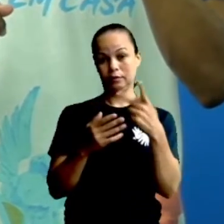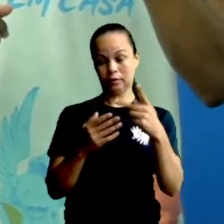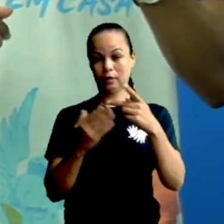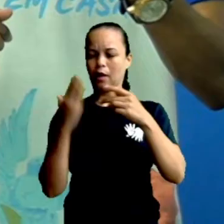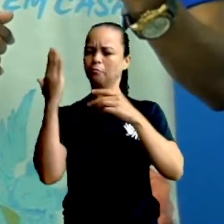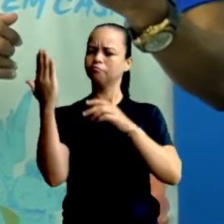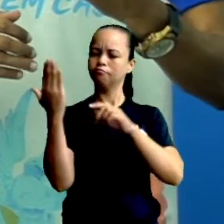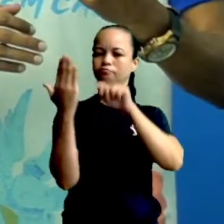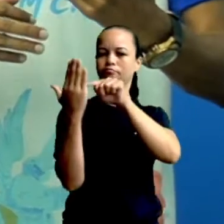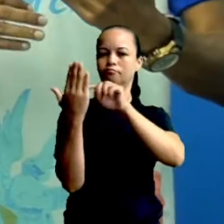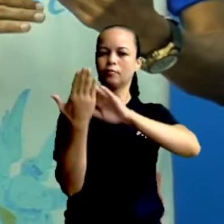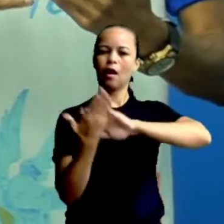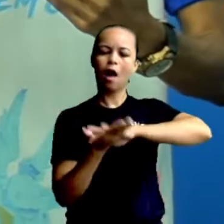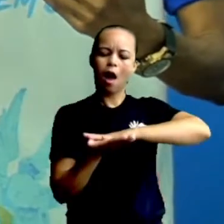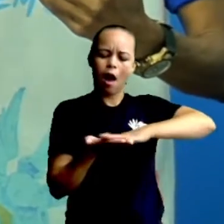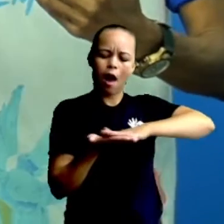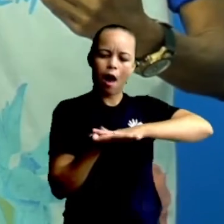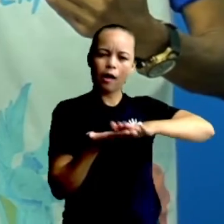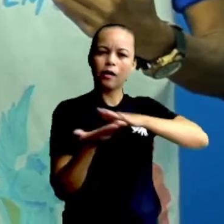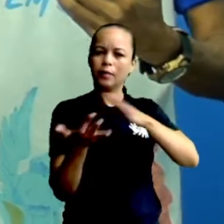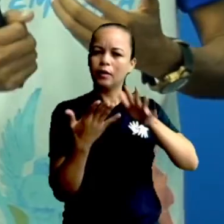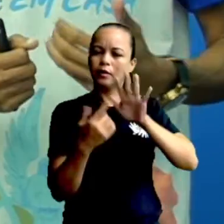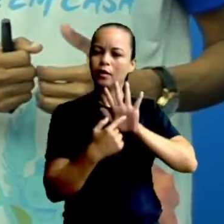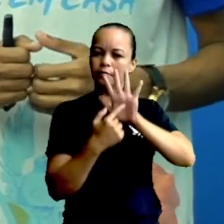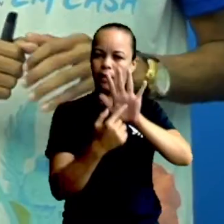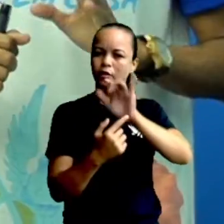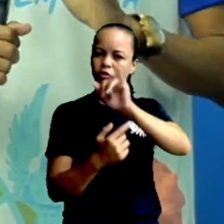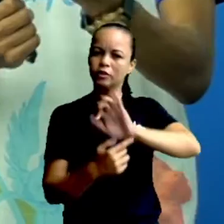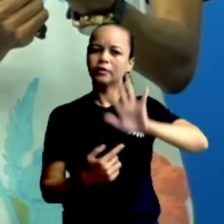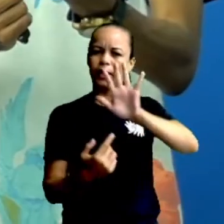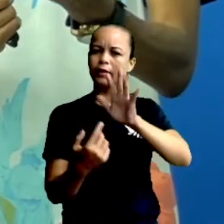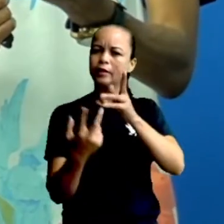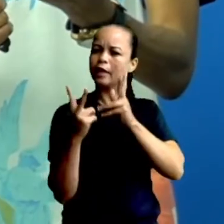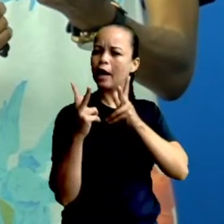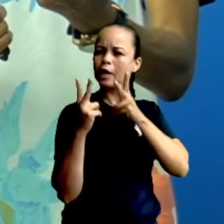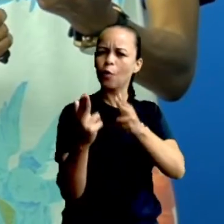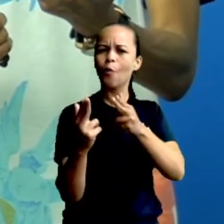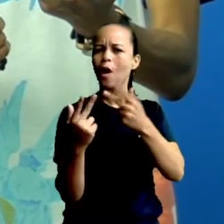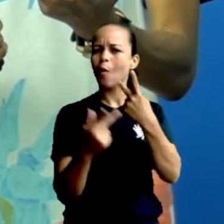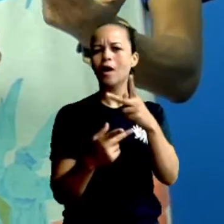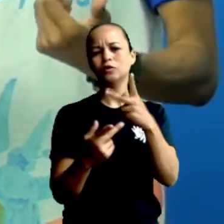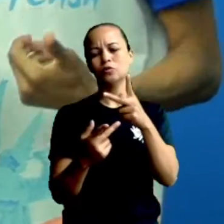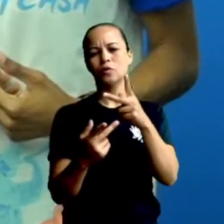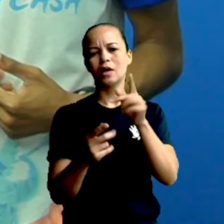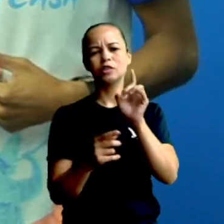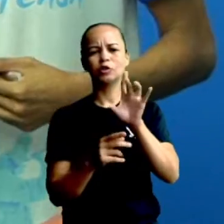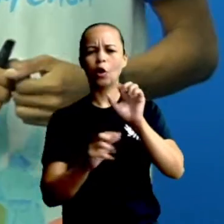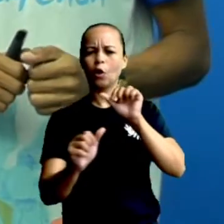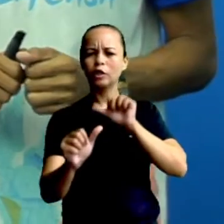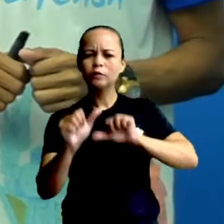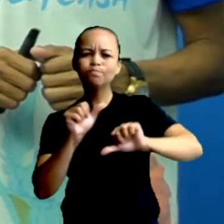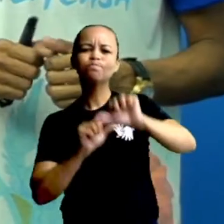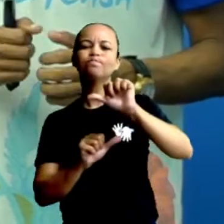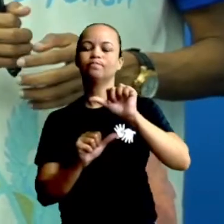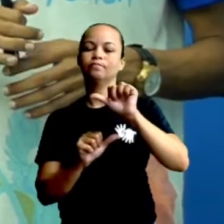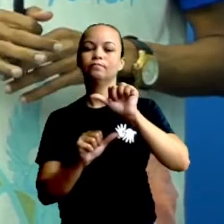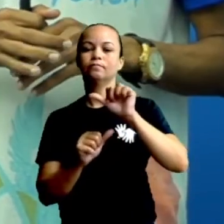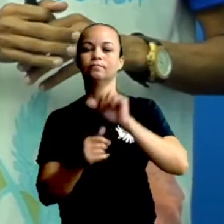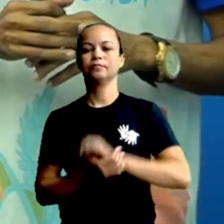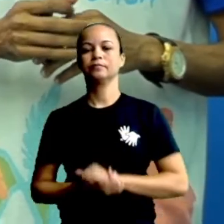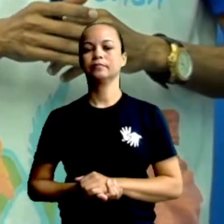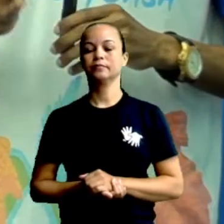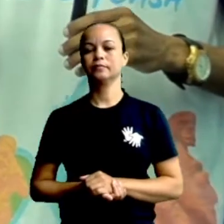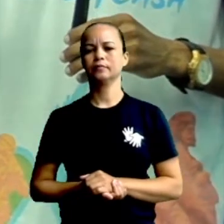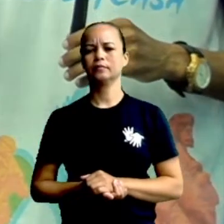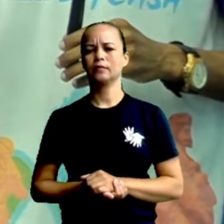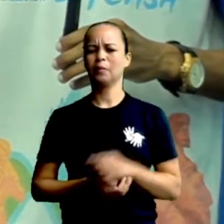vai dar sempre para você uma imagem idêntica à sua, só que invertida. Como assim, professor, invertida? Ó,